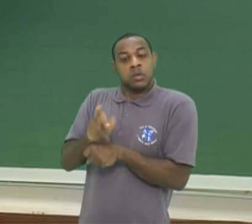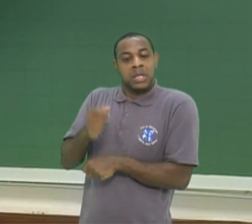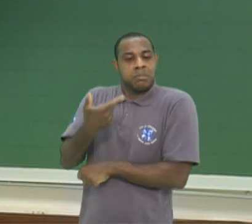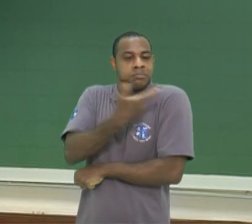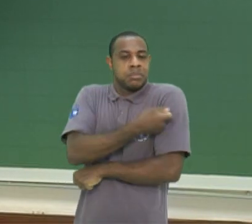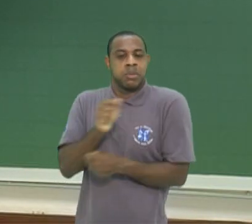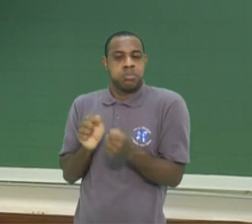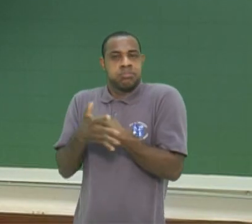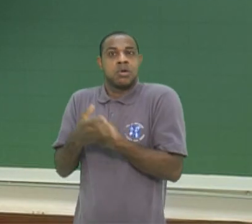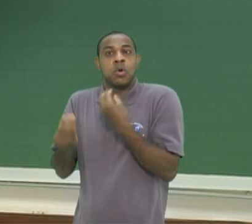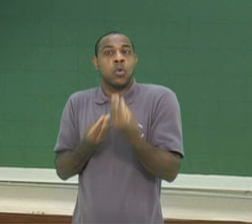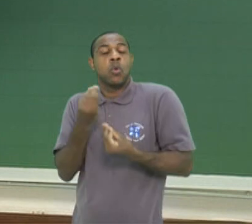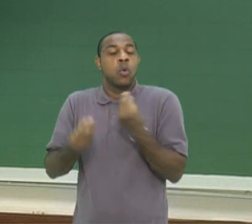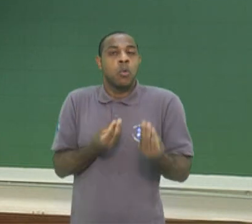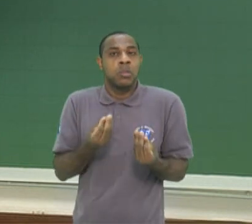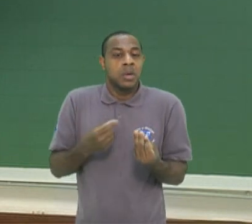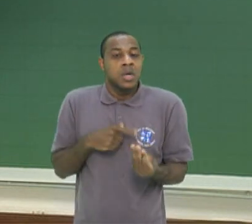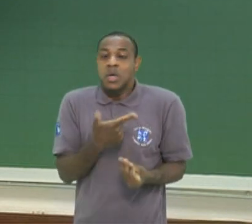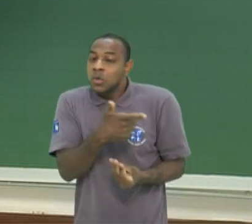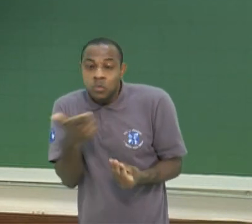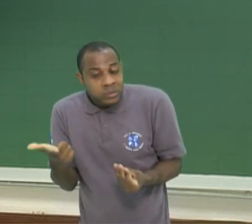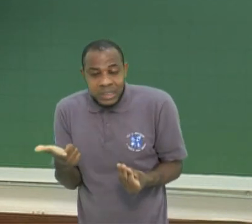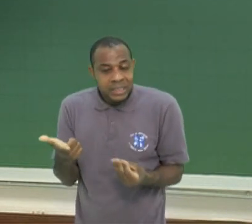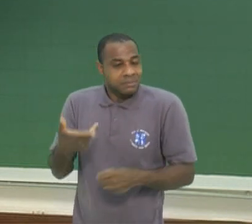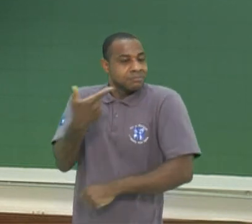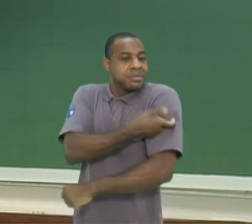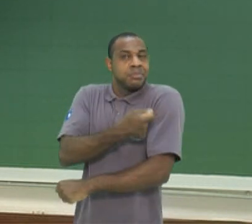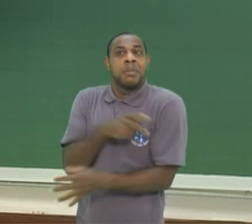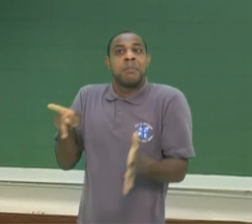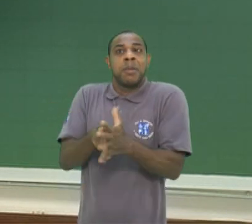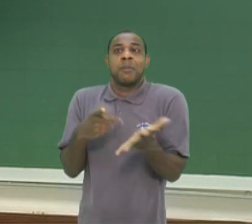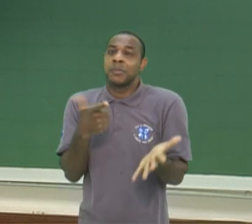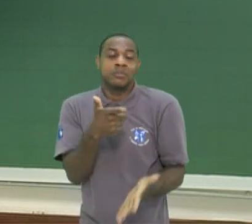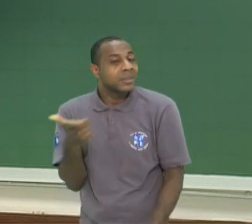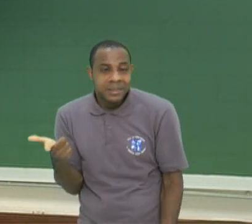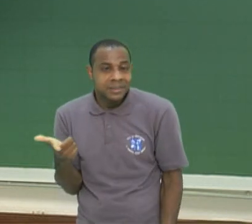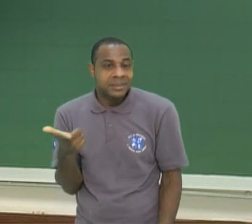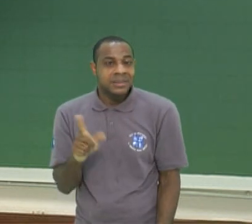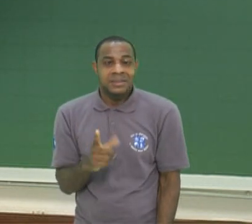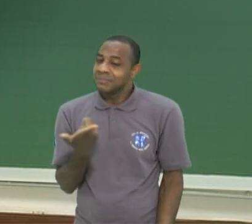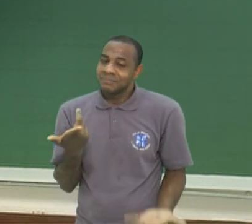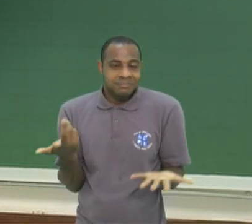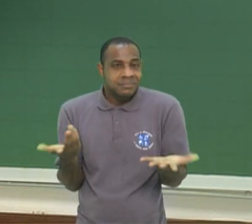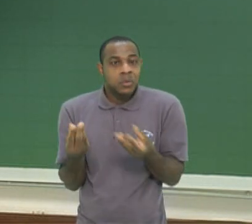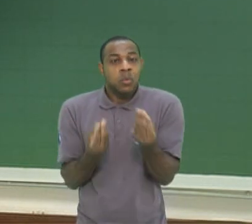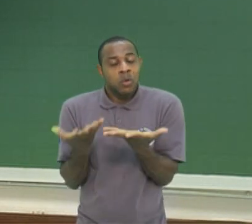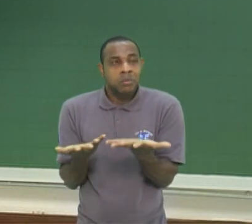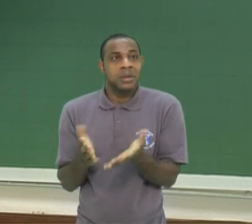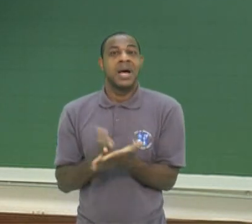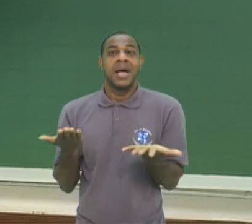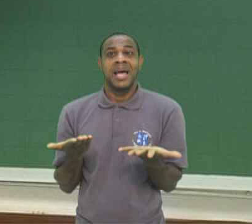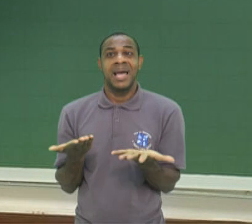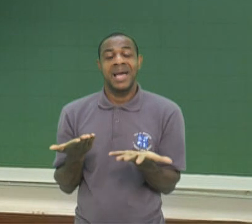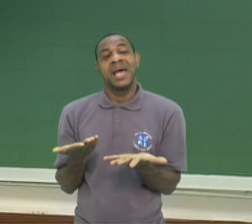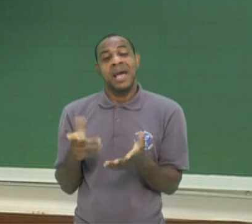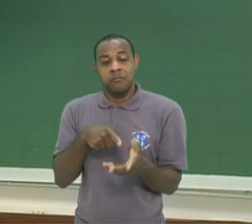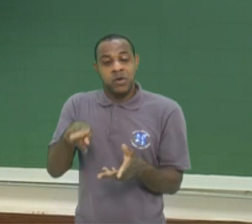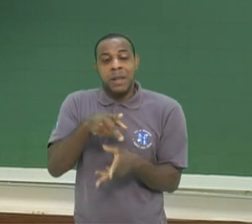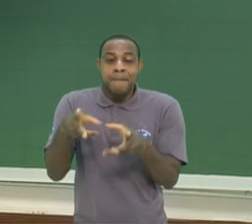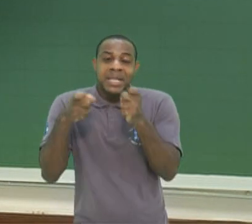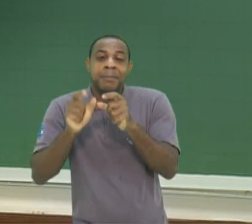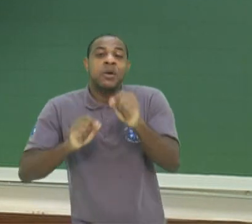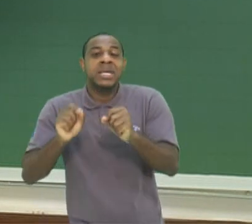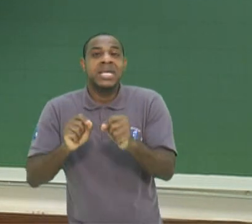do coronavírus, onde não há ainda vacina criada. E a outra coisa é você perceber que